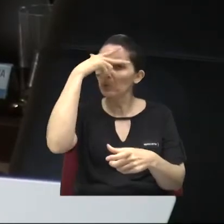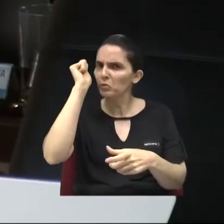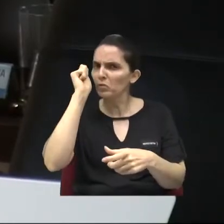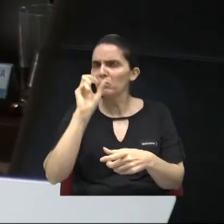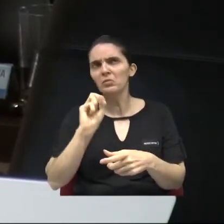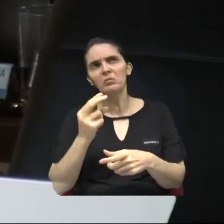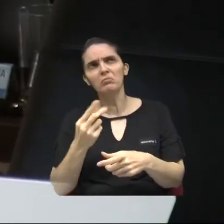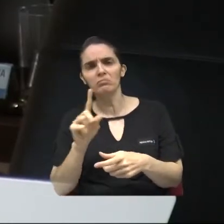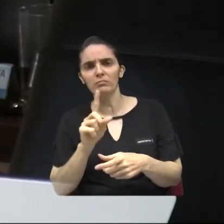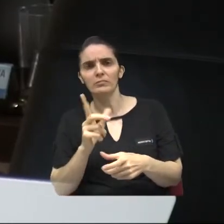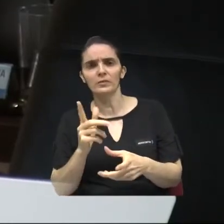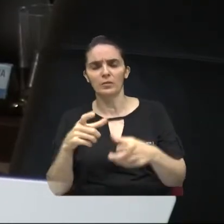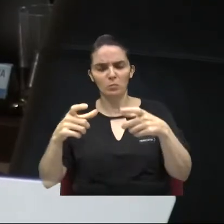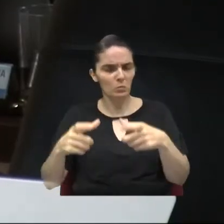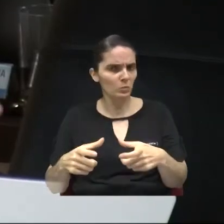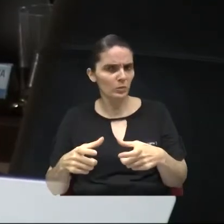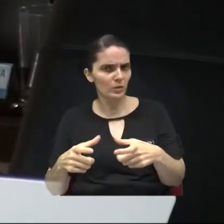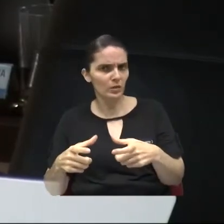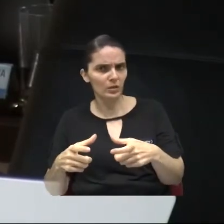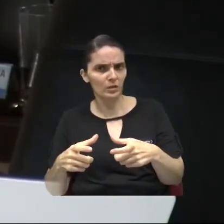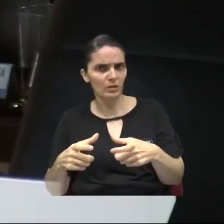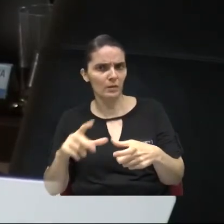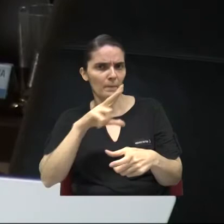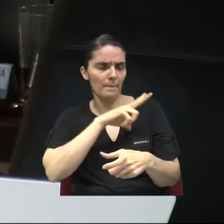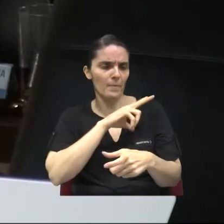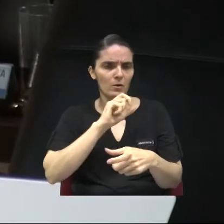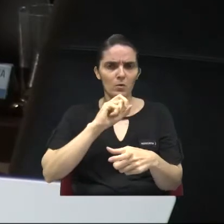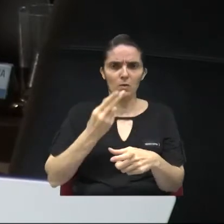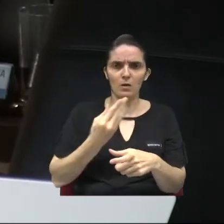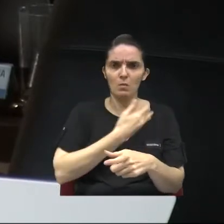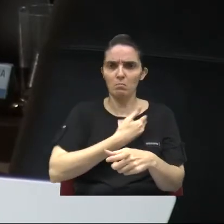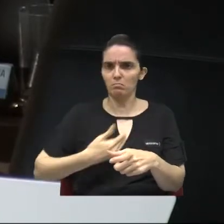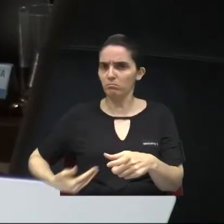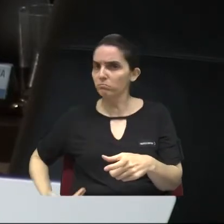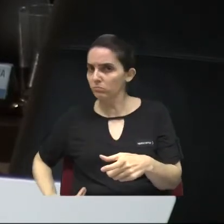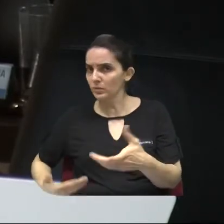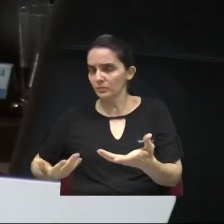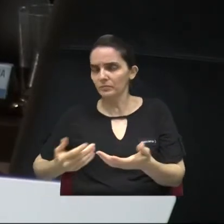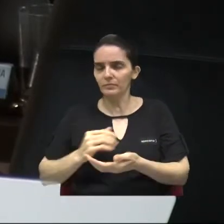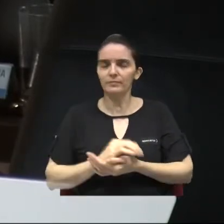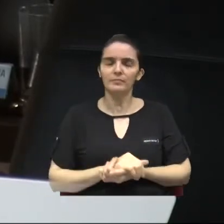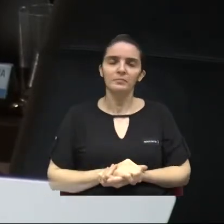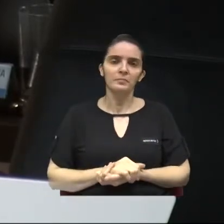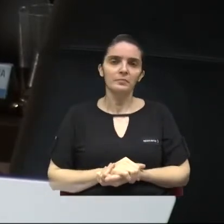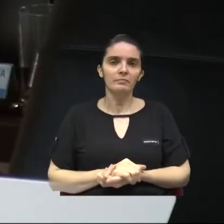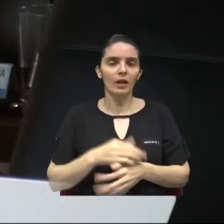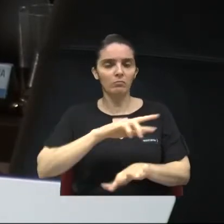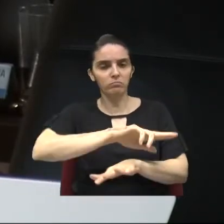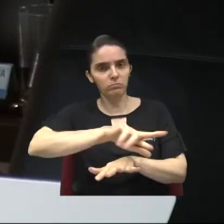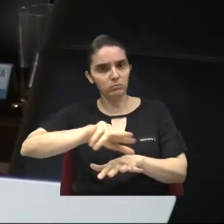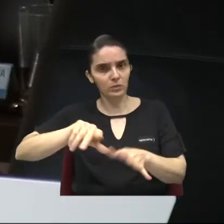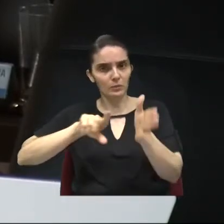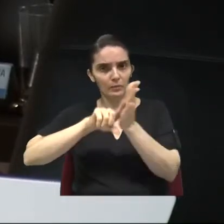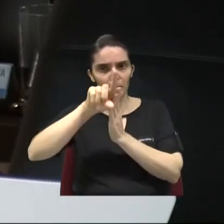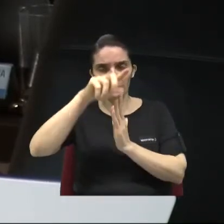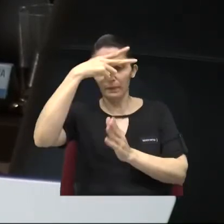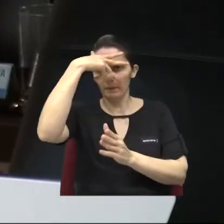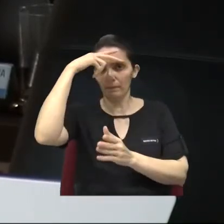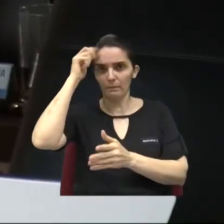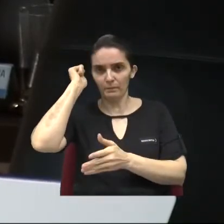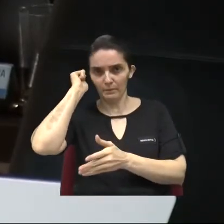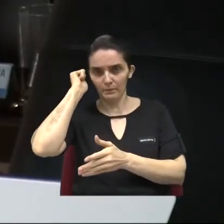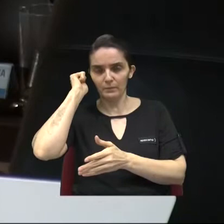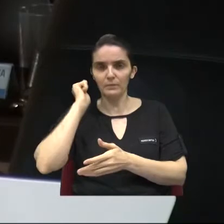não? Esse espaço é área privada ou é área pública? Então, a maior parte dos meus requerimentos com relação à